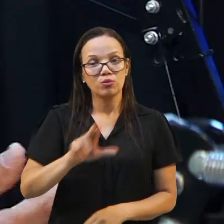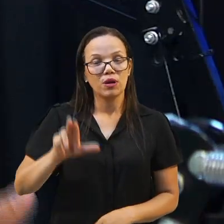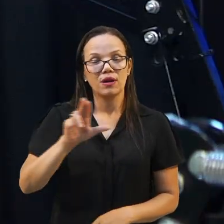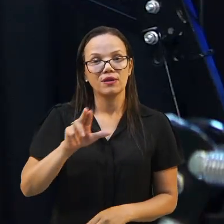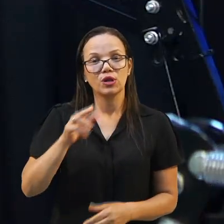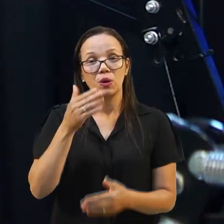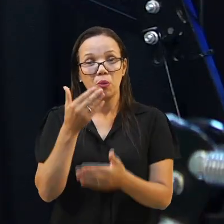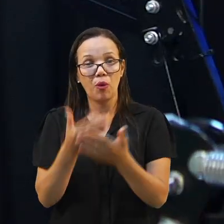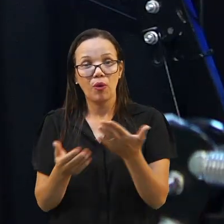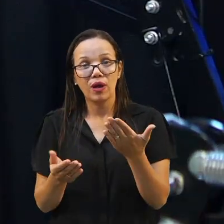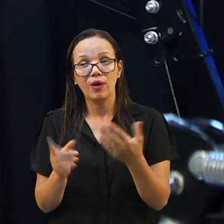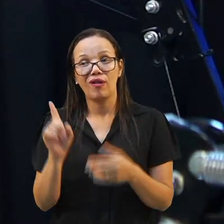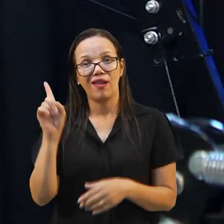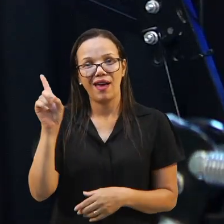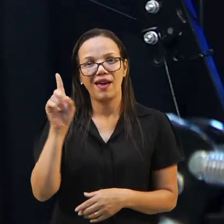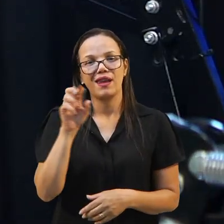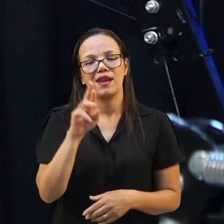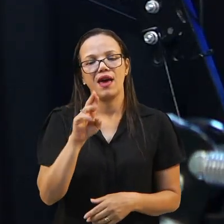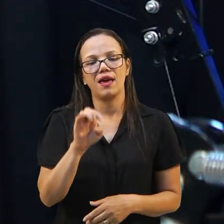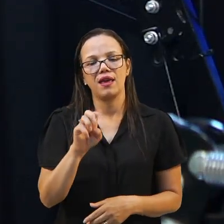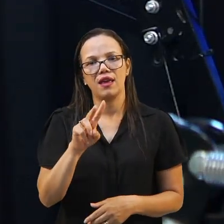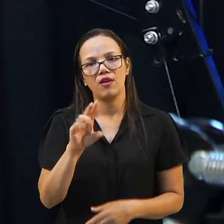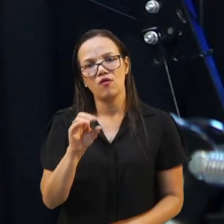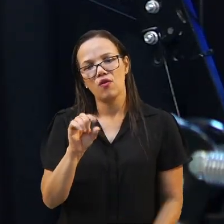vida na Revolução,